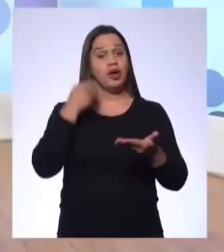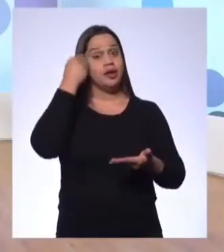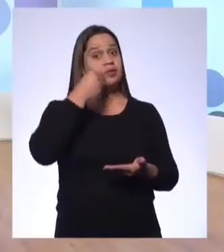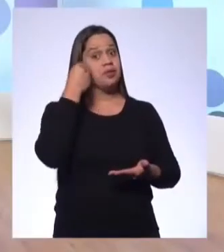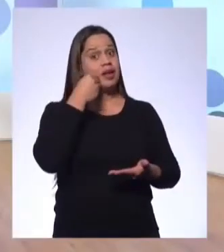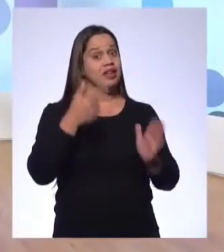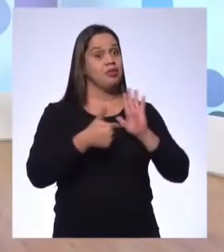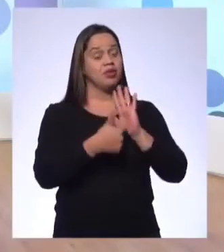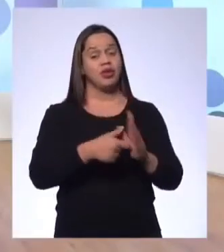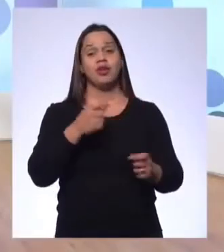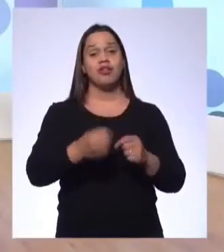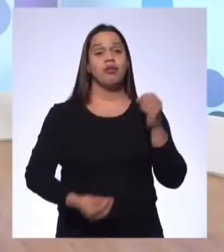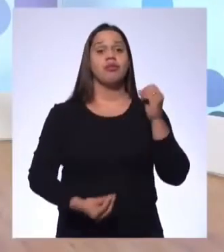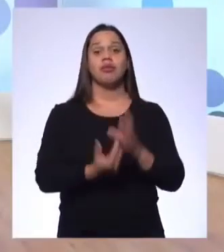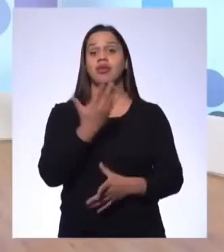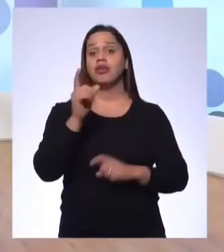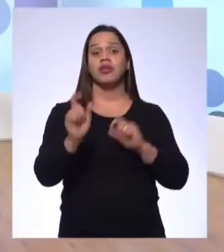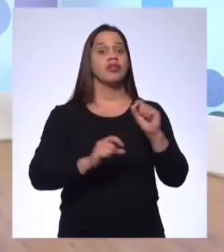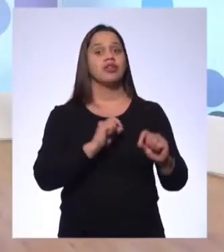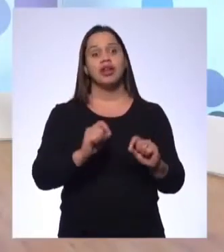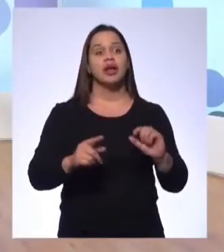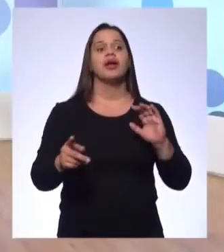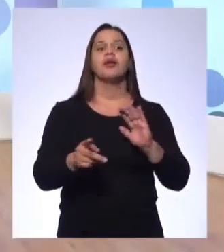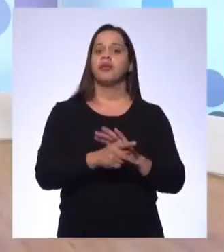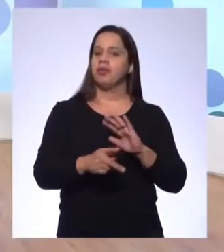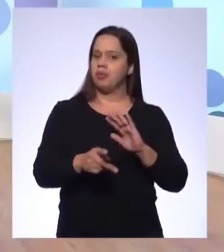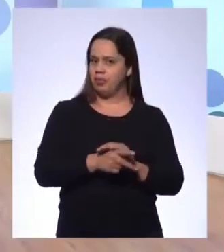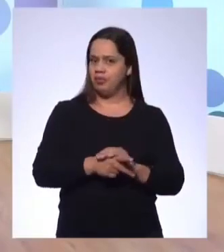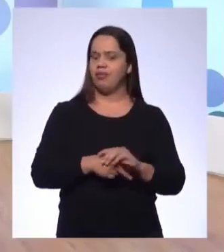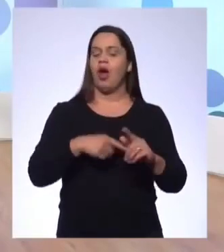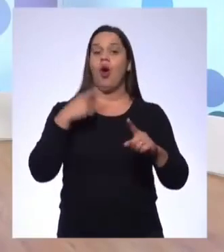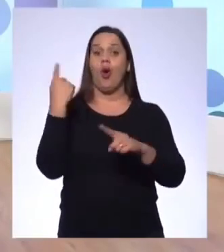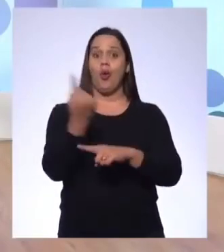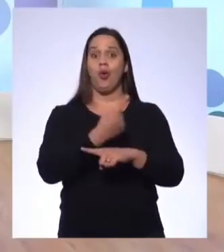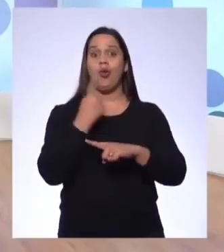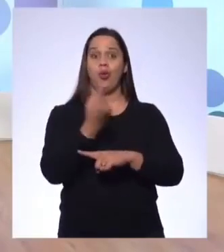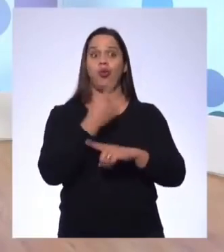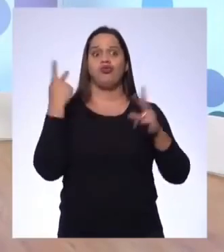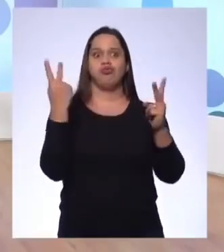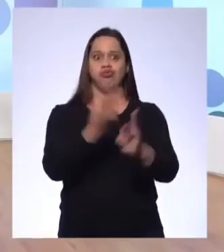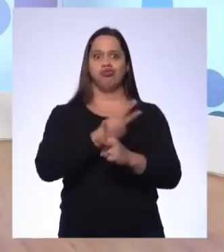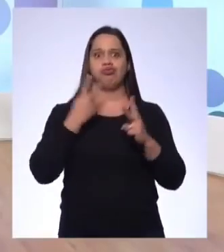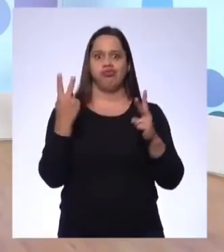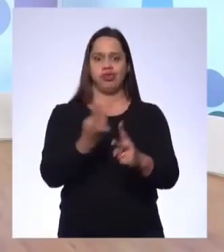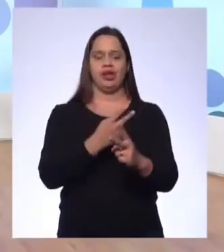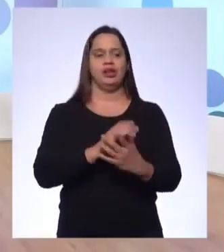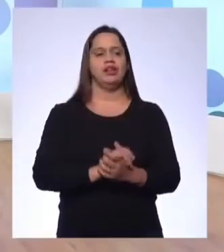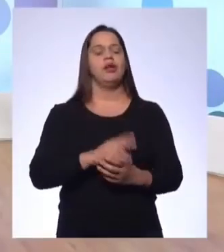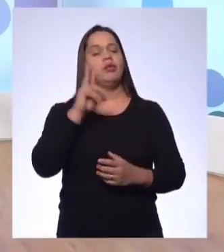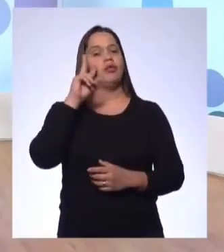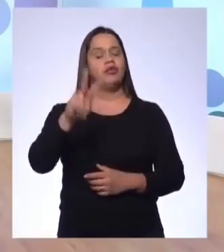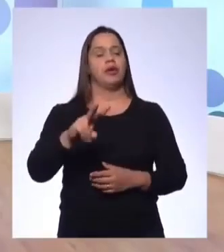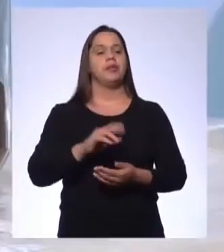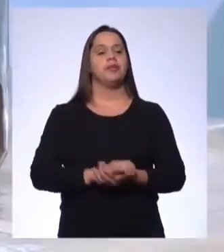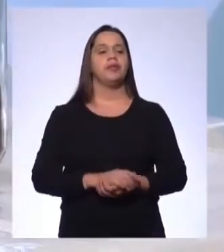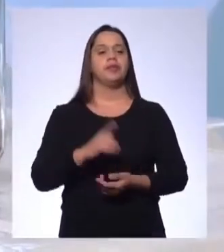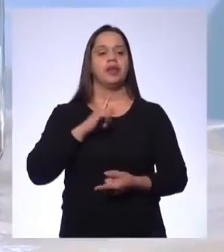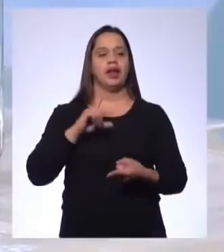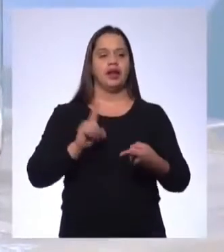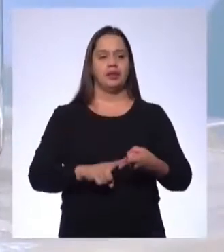Nós vamos criar um cyclone. Nós vamos criar um ciclone. Here we have. Aqui nós temos